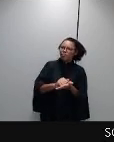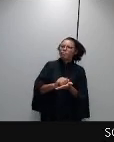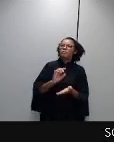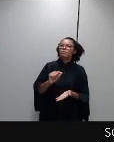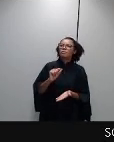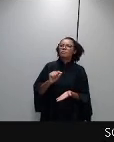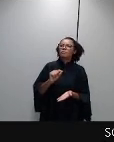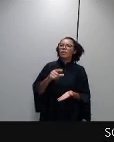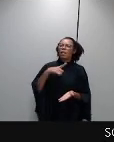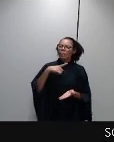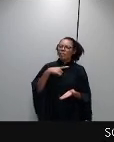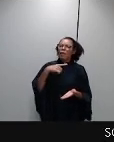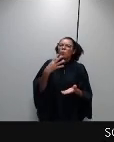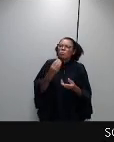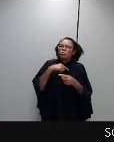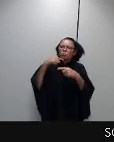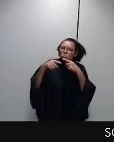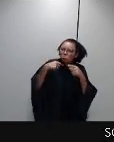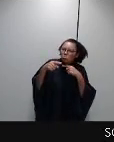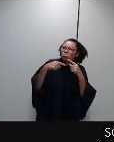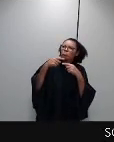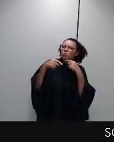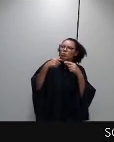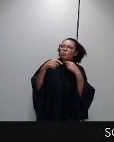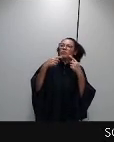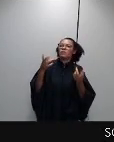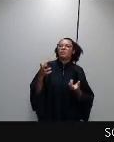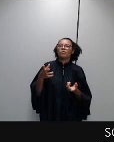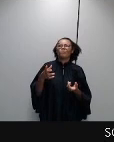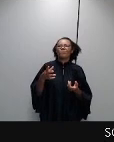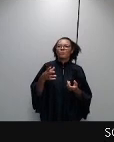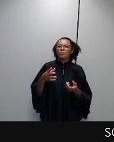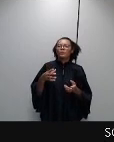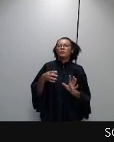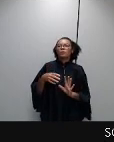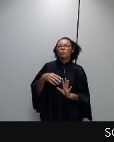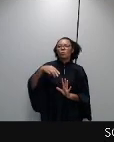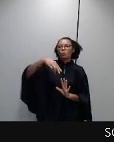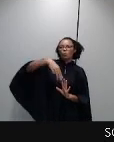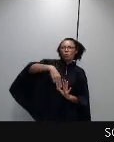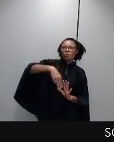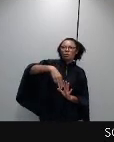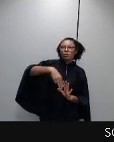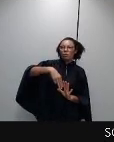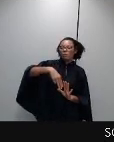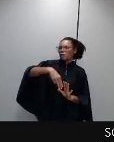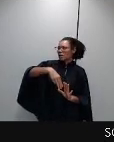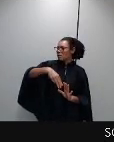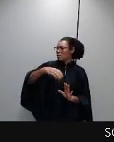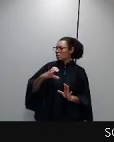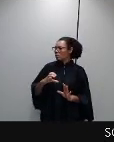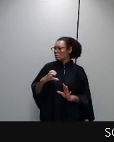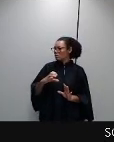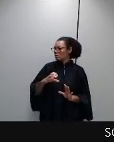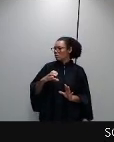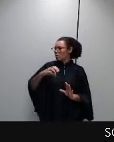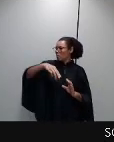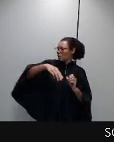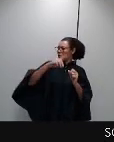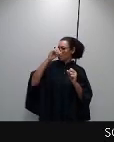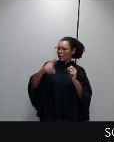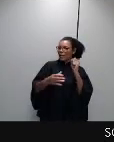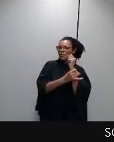muita dúvida com relação à cabimento deste mandado de segurança antes de tudo isso é porque então apenas